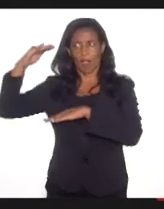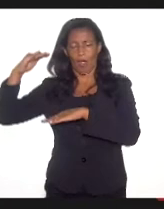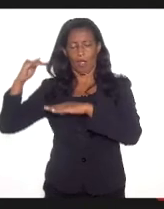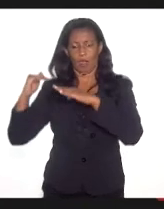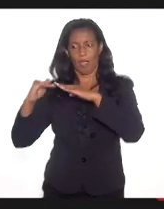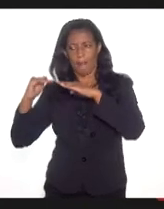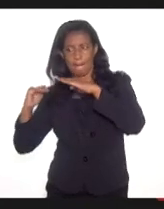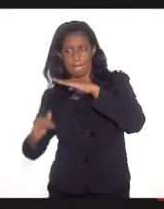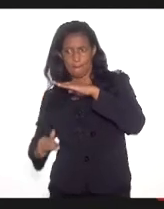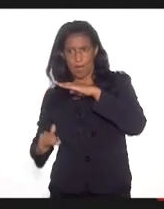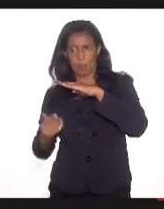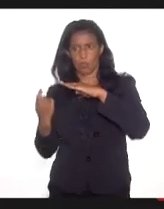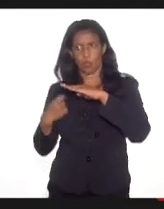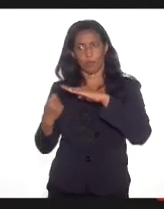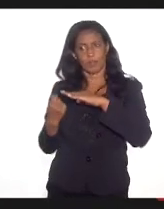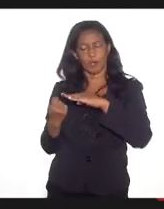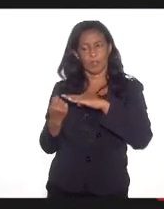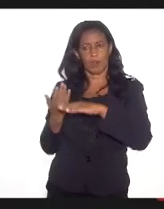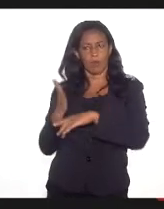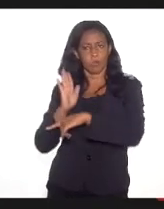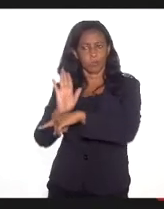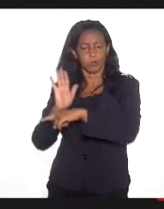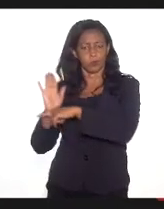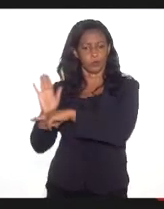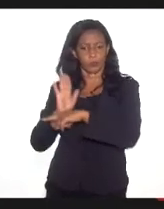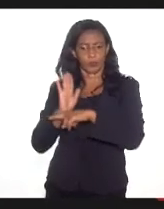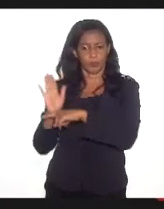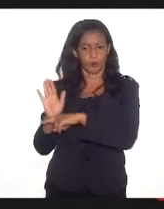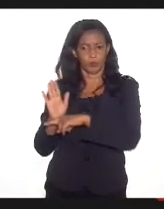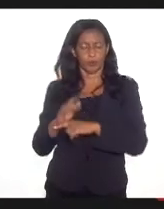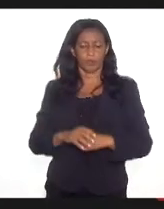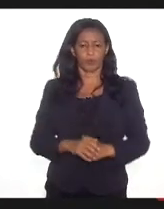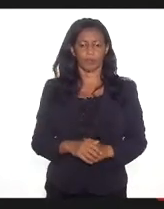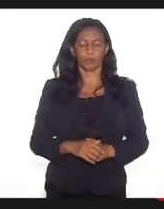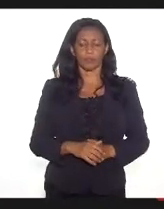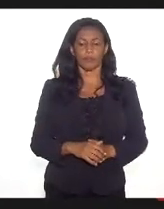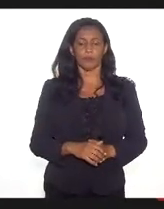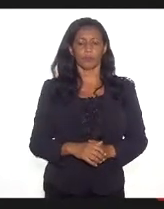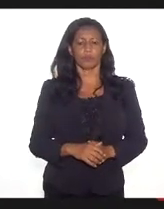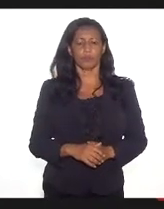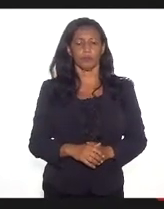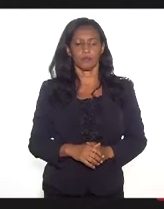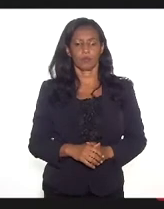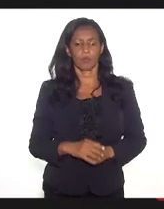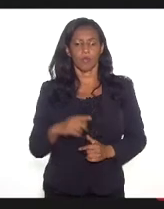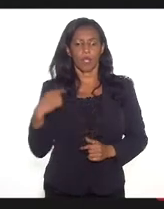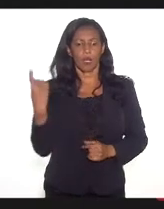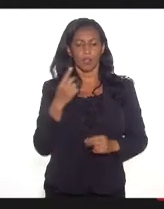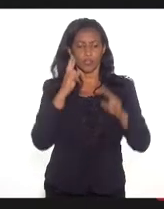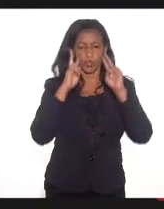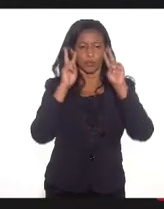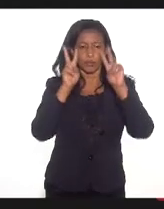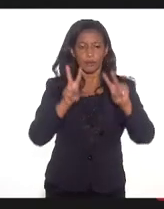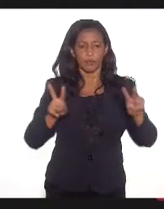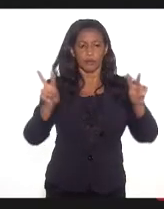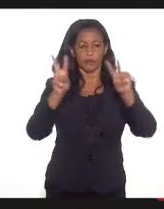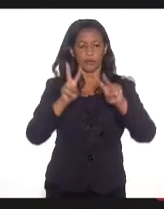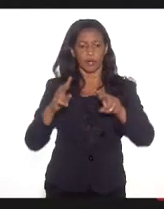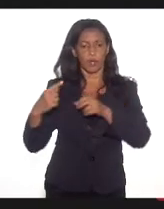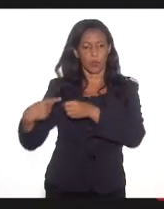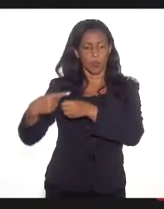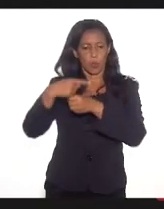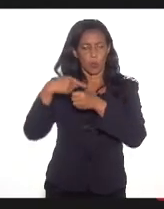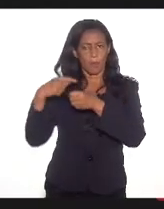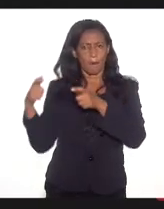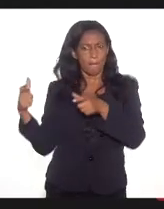da renda básica foi o levantamento que a gente fez através da assessoria fiscal a gente vê que os municípios